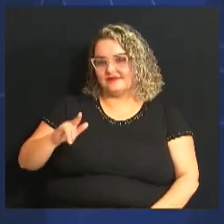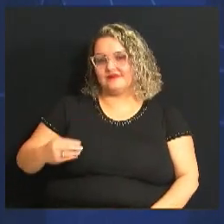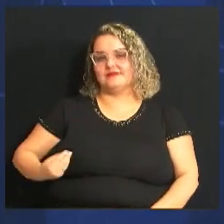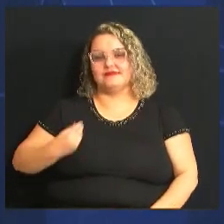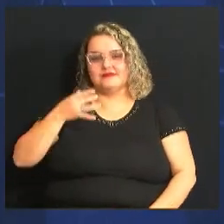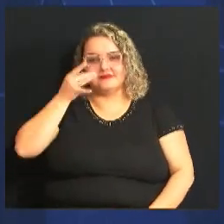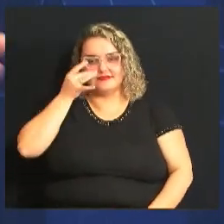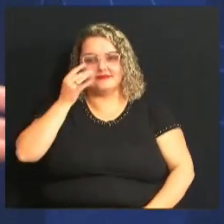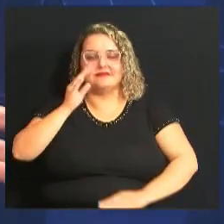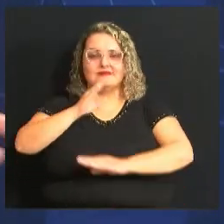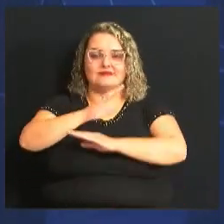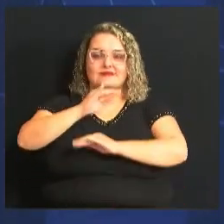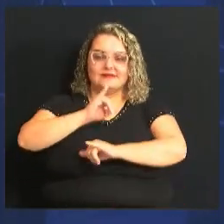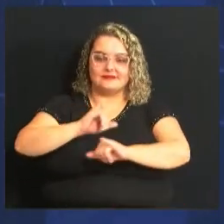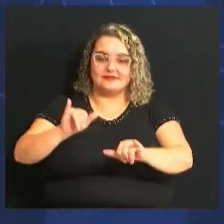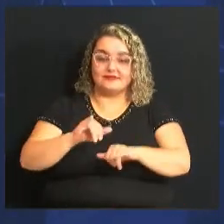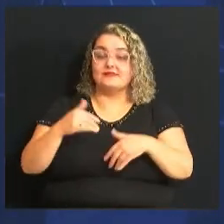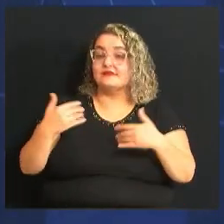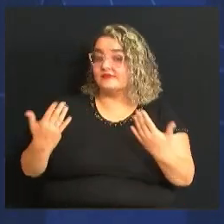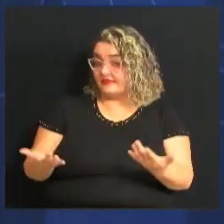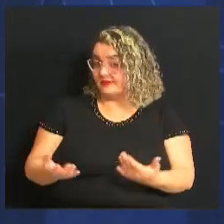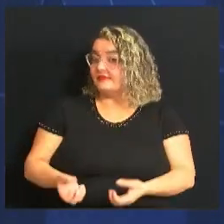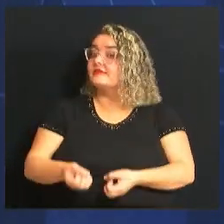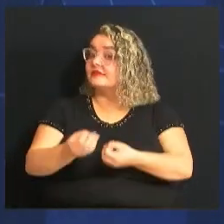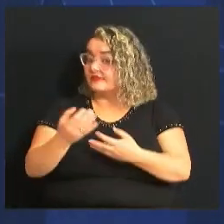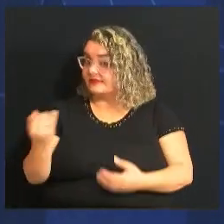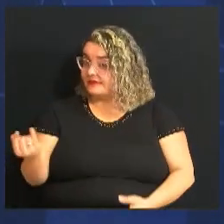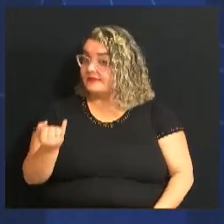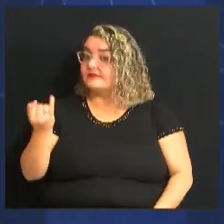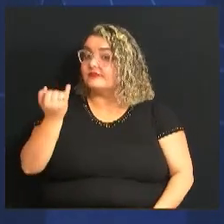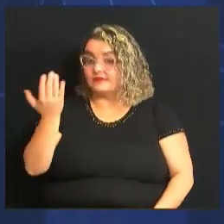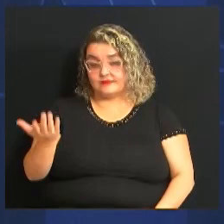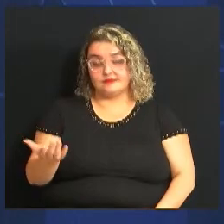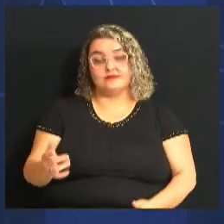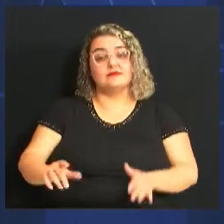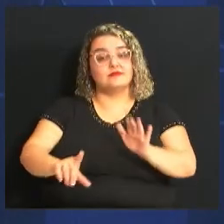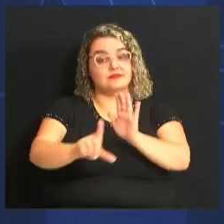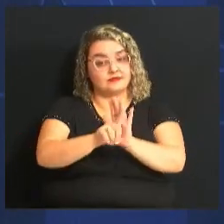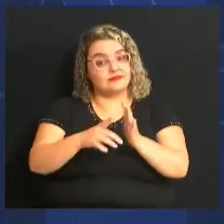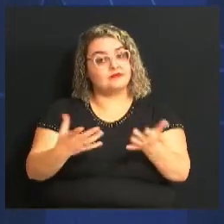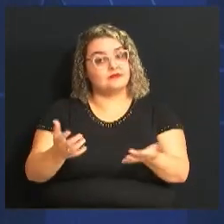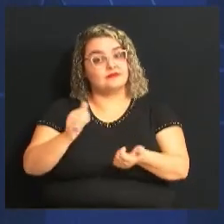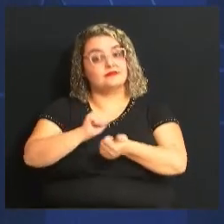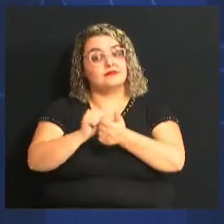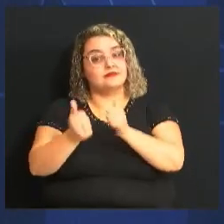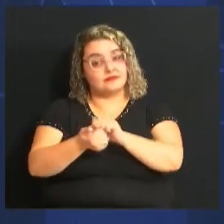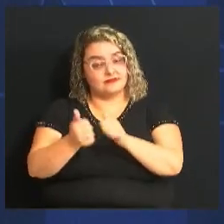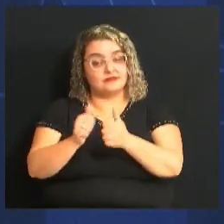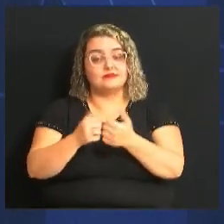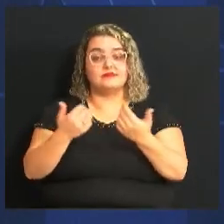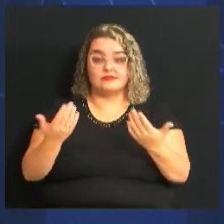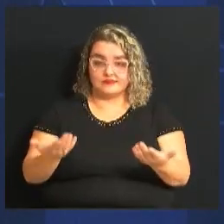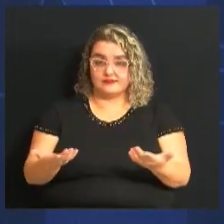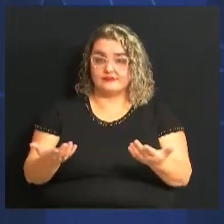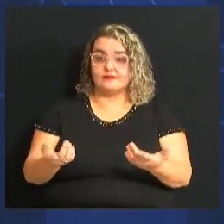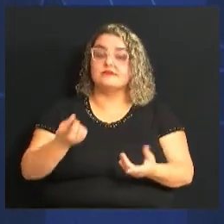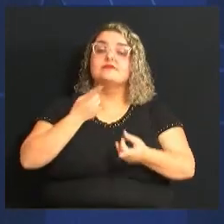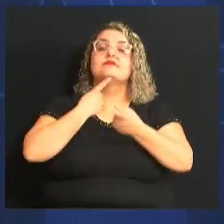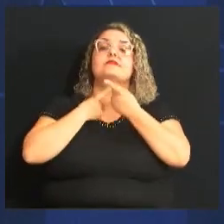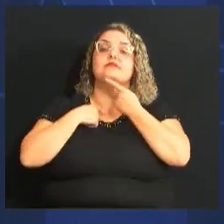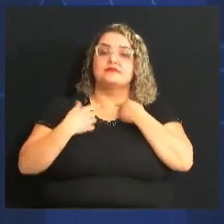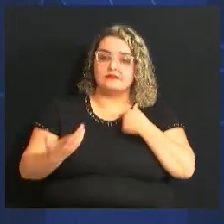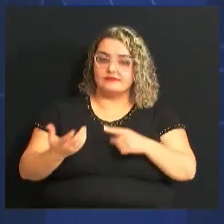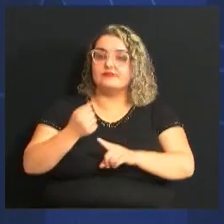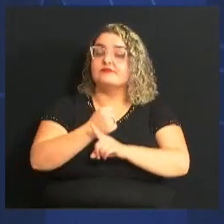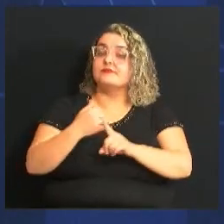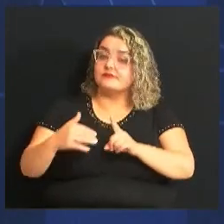nosso Câmara Notícia. Então, informação importante, né? A legislação se adequando, então, a uma vontade da